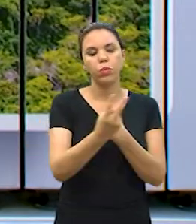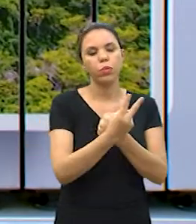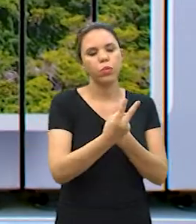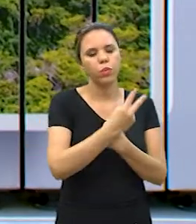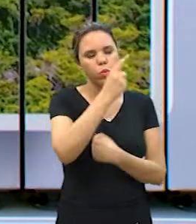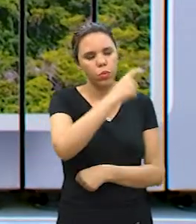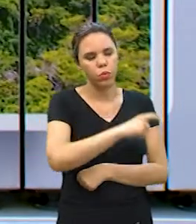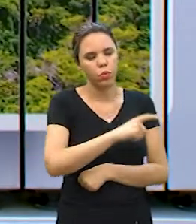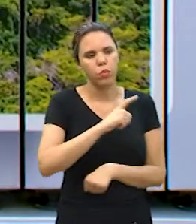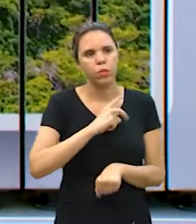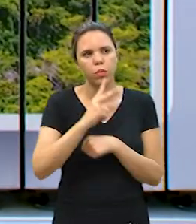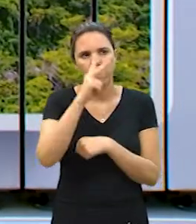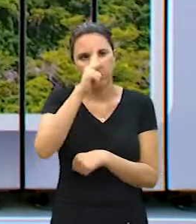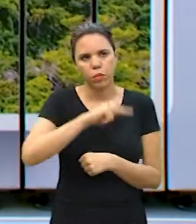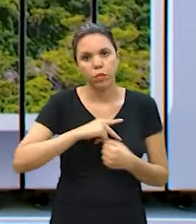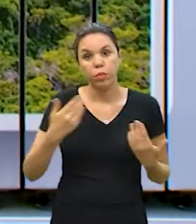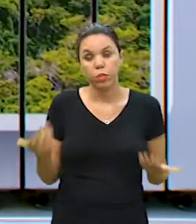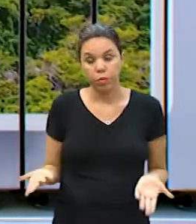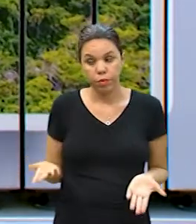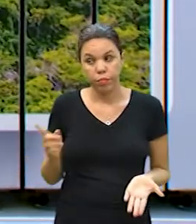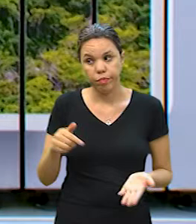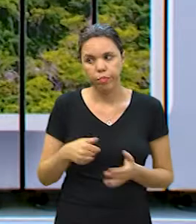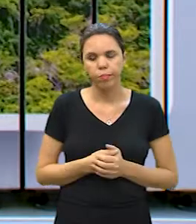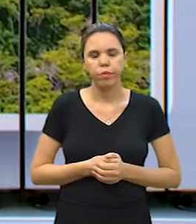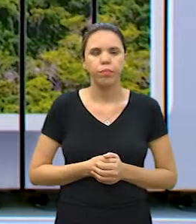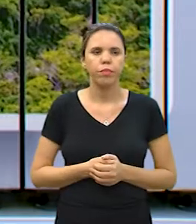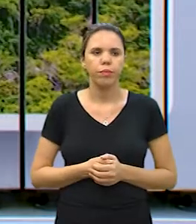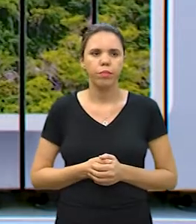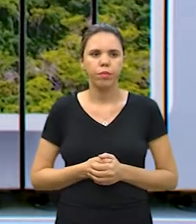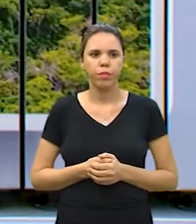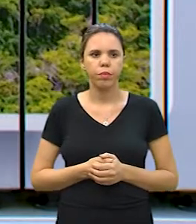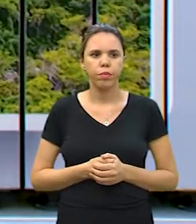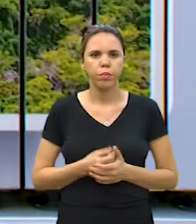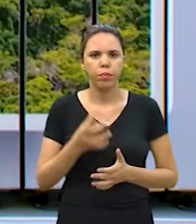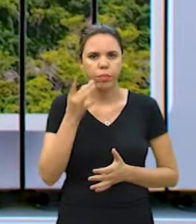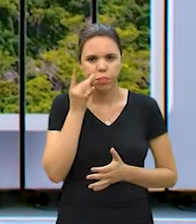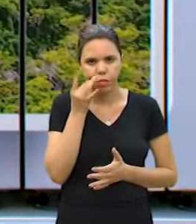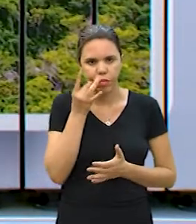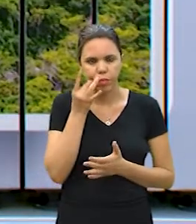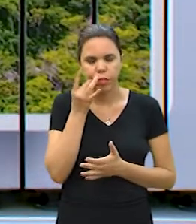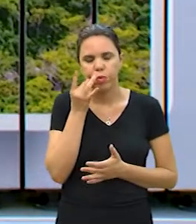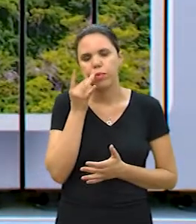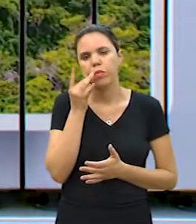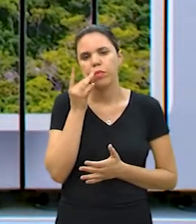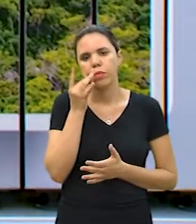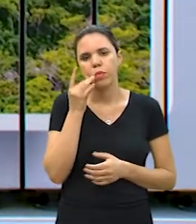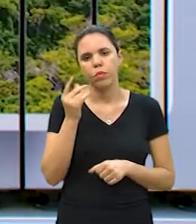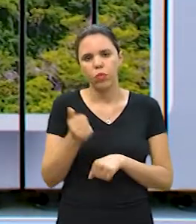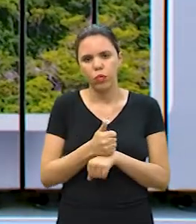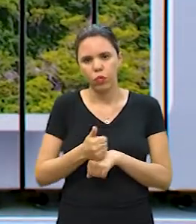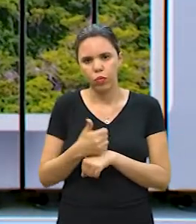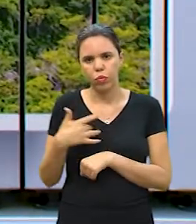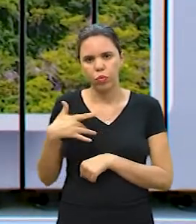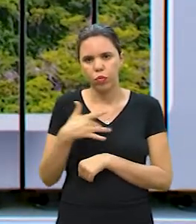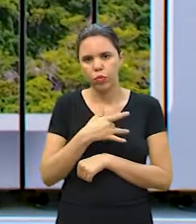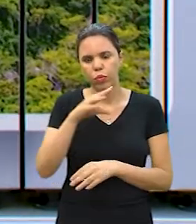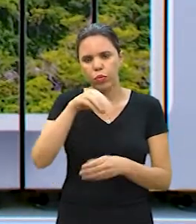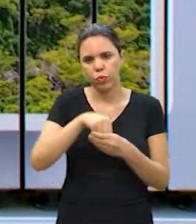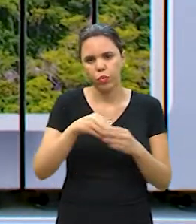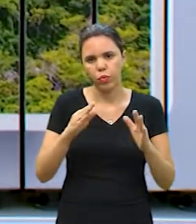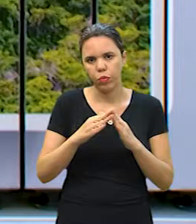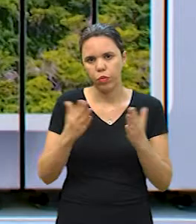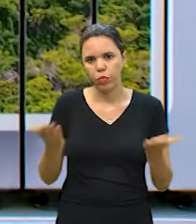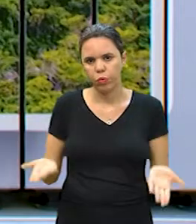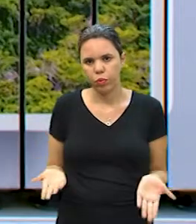é cuidada? Ela cuida de si? É essa a questão. Então, a presença do agente comunitário de saúde dentro